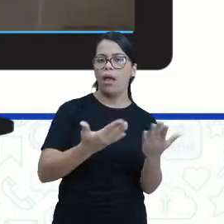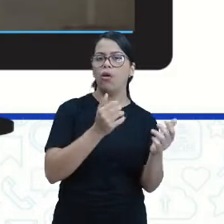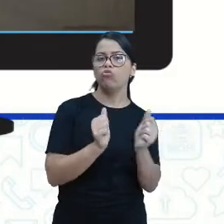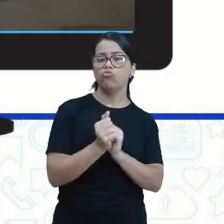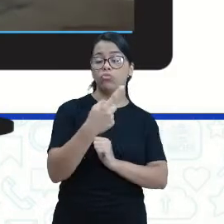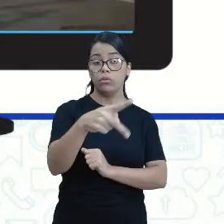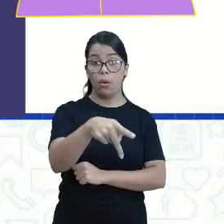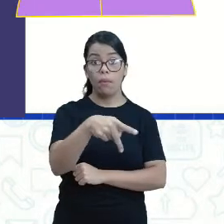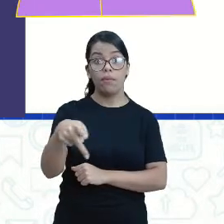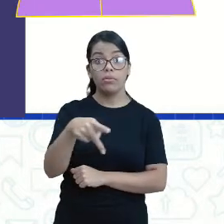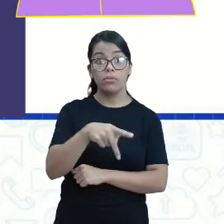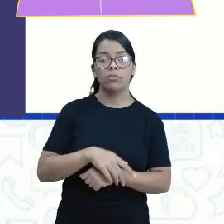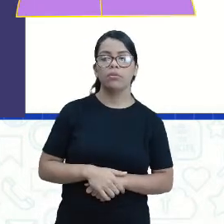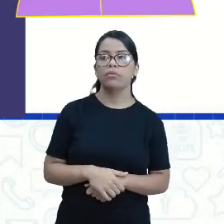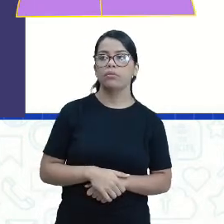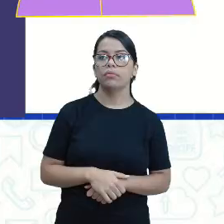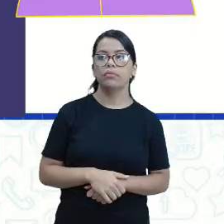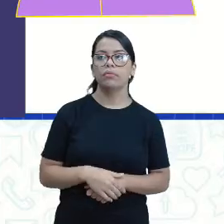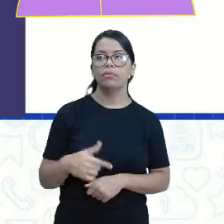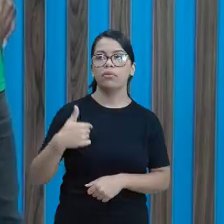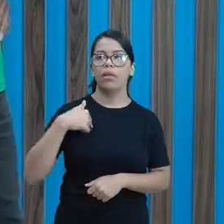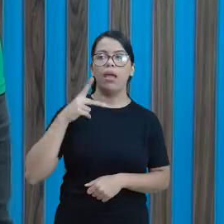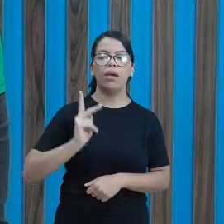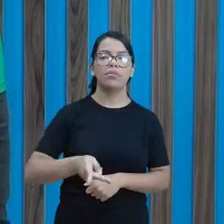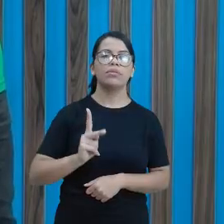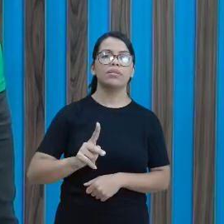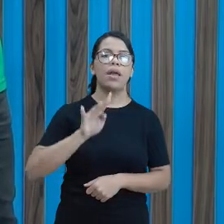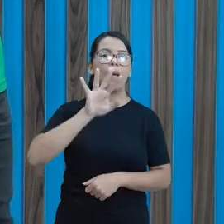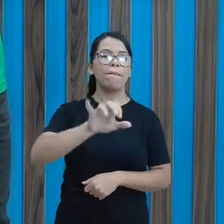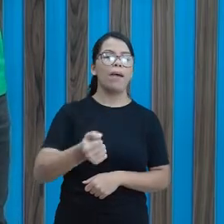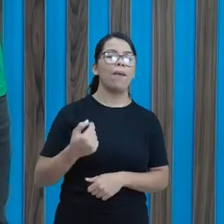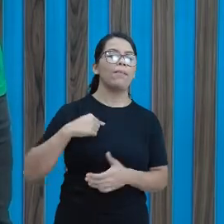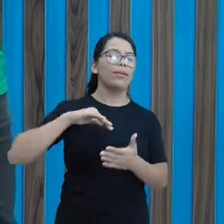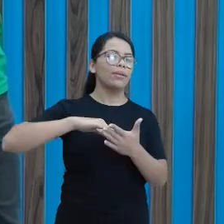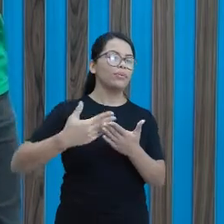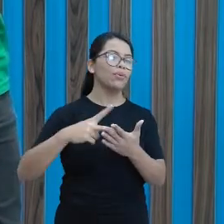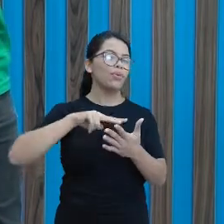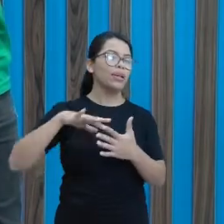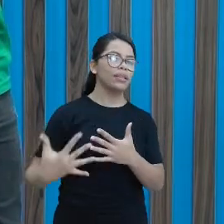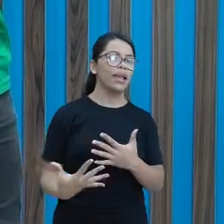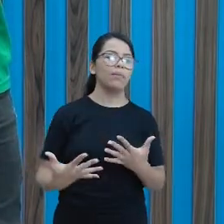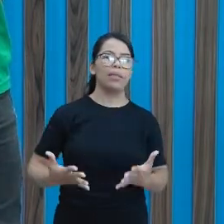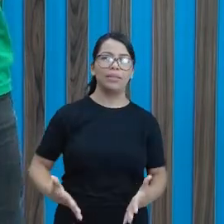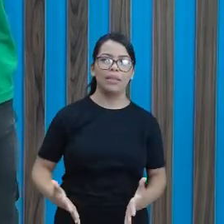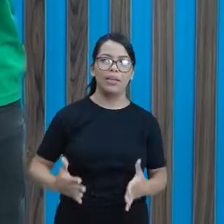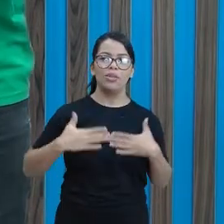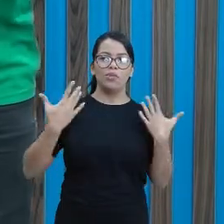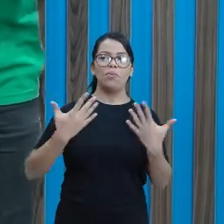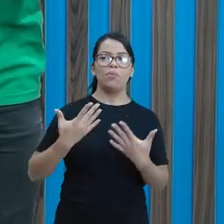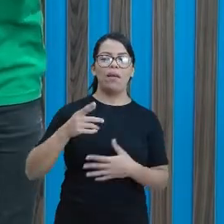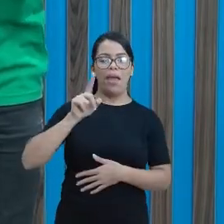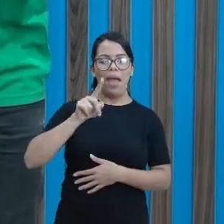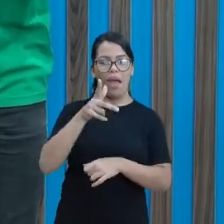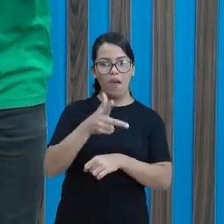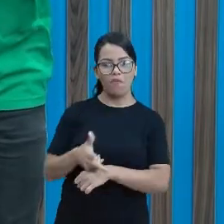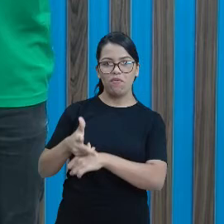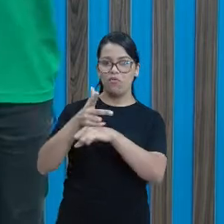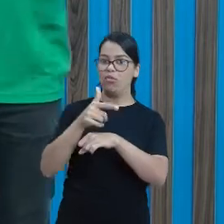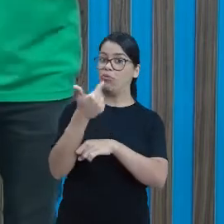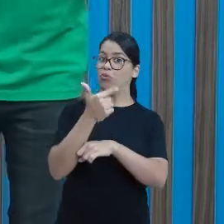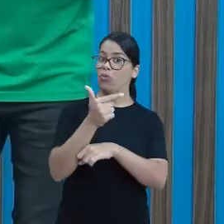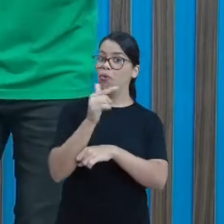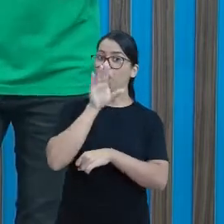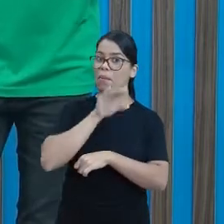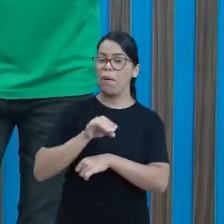teu professor. Mas toda vez eu pego minha intérprete de surpresa. Uhum. É um vídeo, não tem fala,